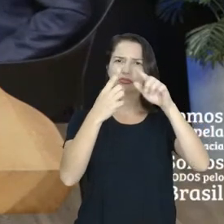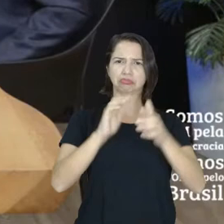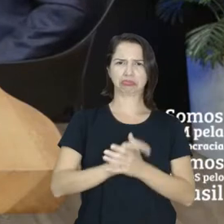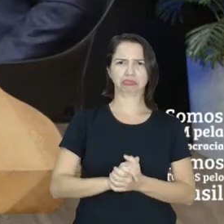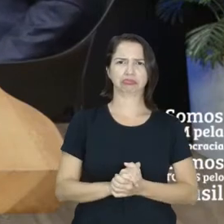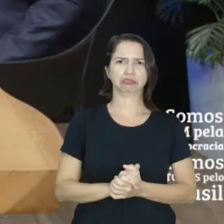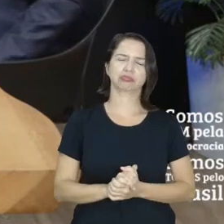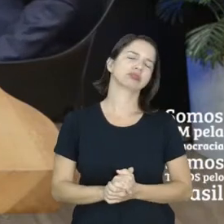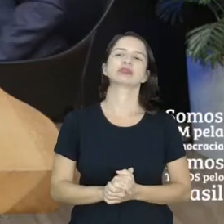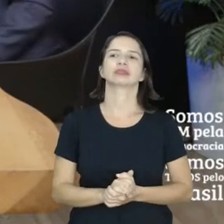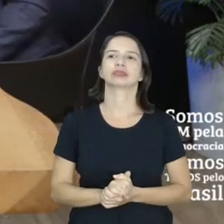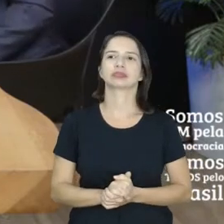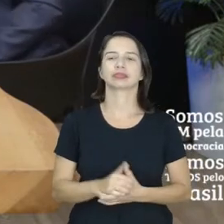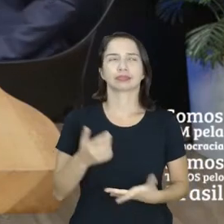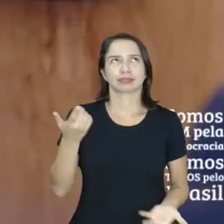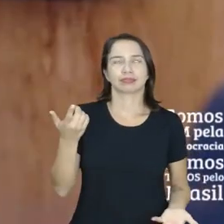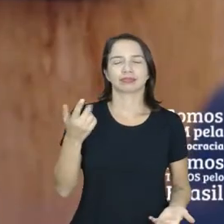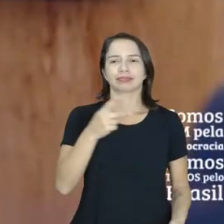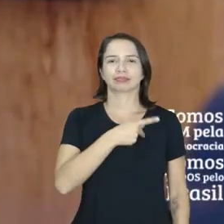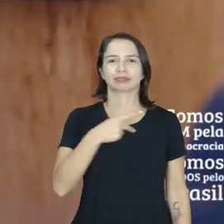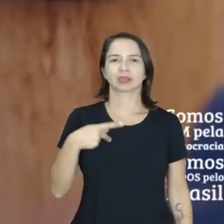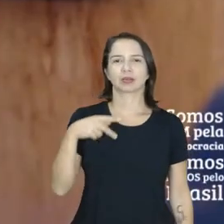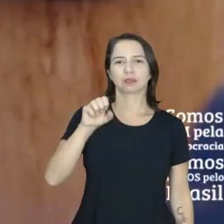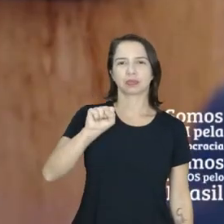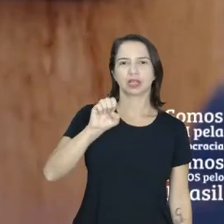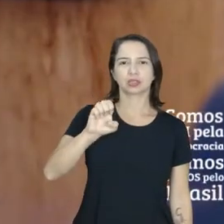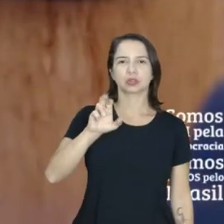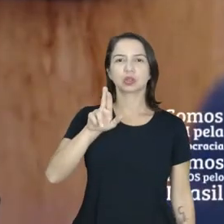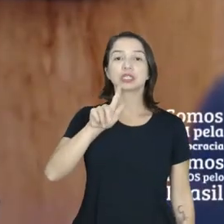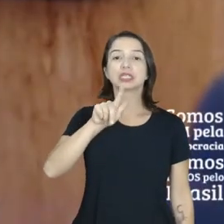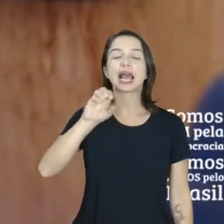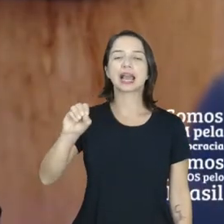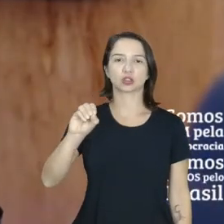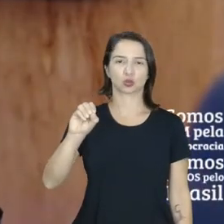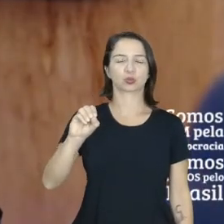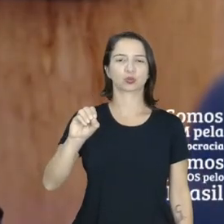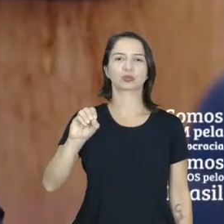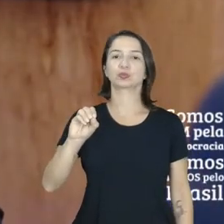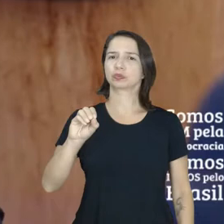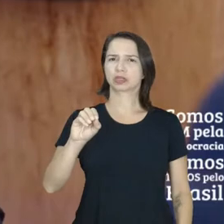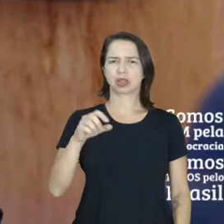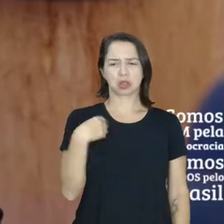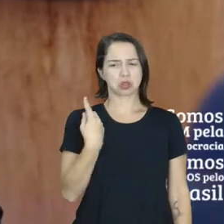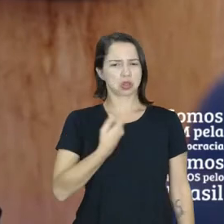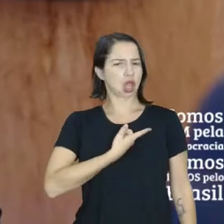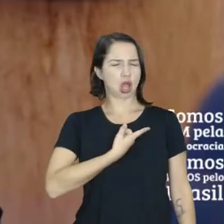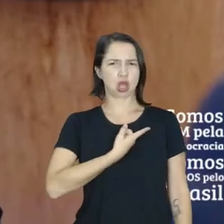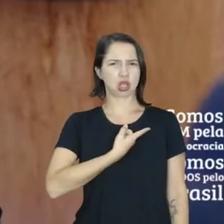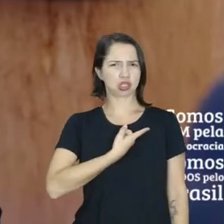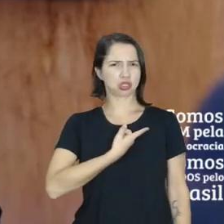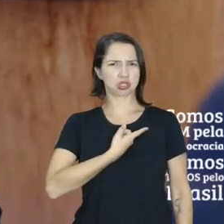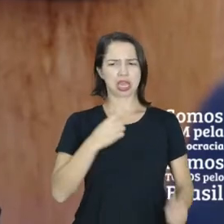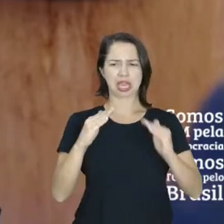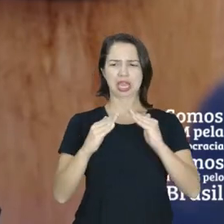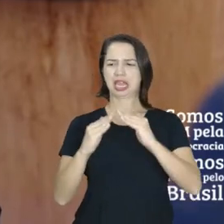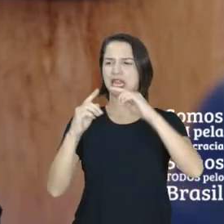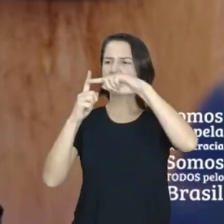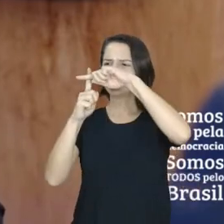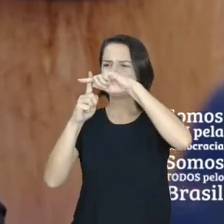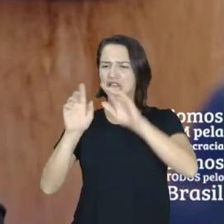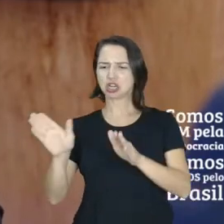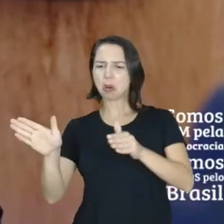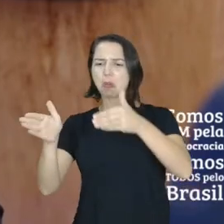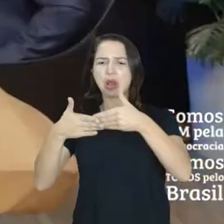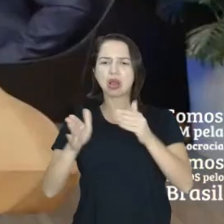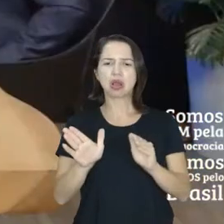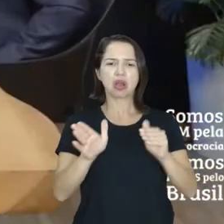Olha, né? Pastor Sérgio Duzilek, não só não vamos fechar, aliás, a